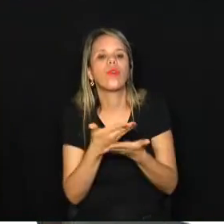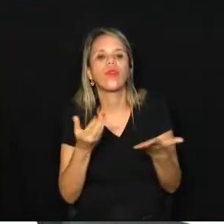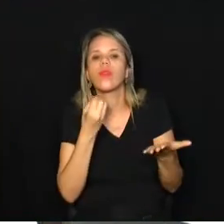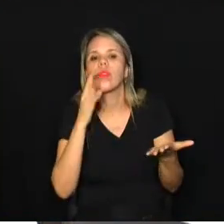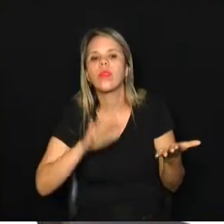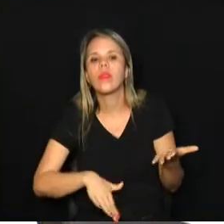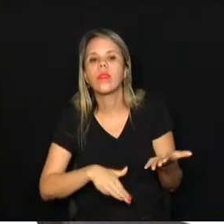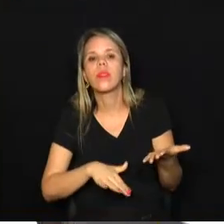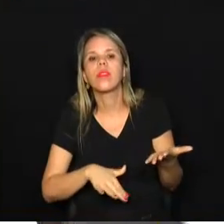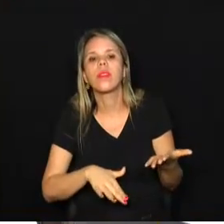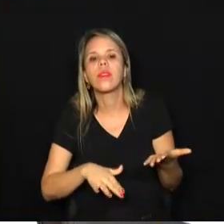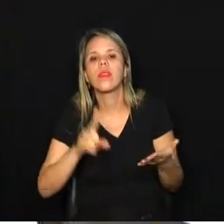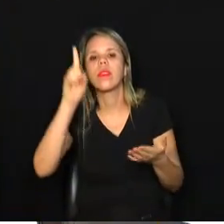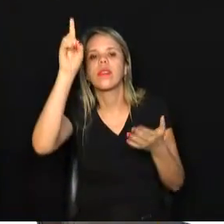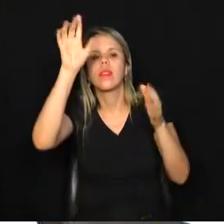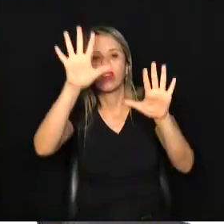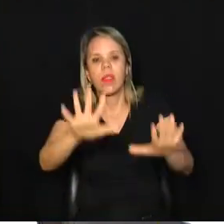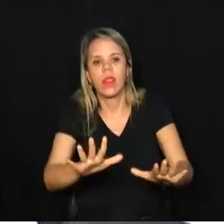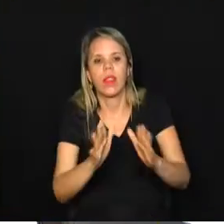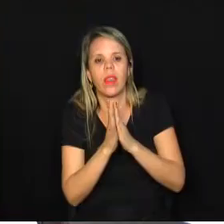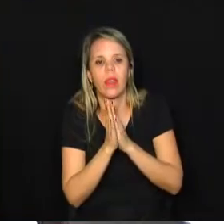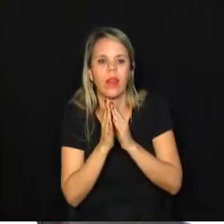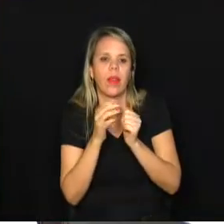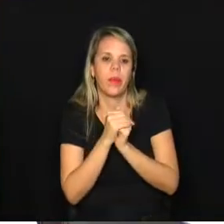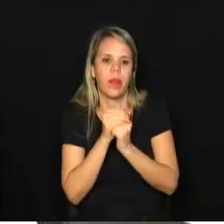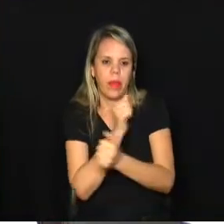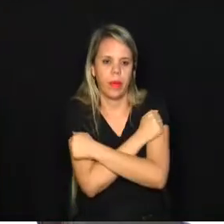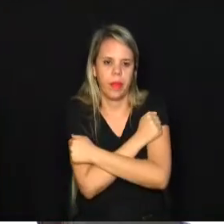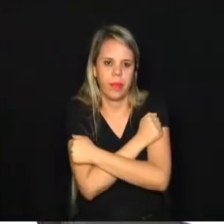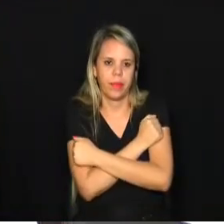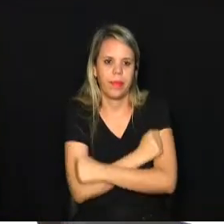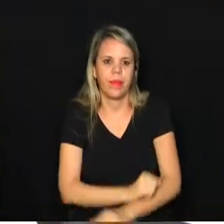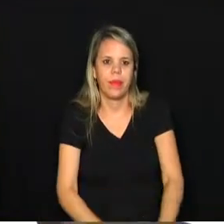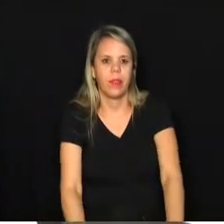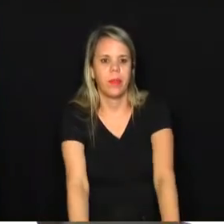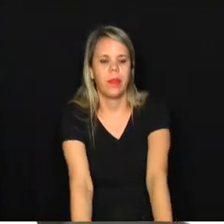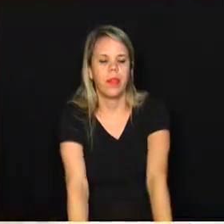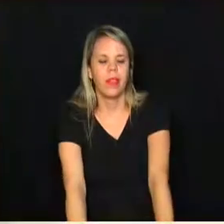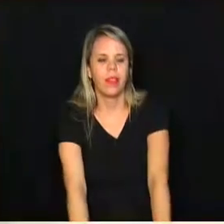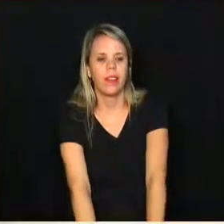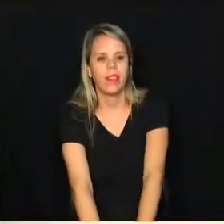ótima tarde e que Deus nos abençoe. Um grande abraço a todos.